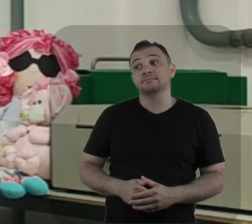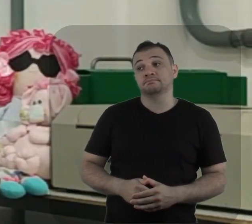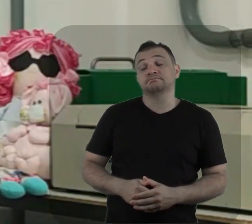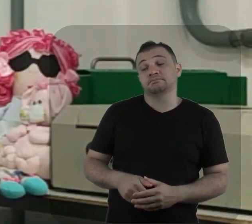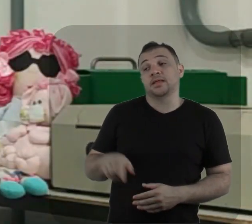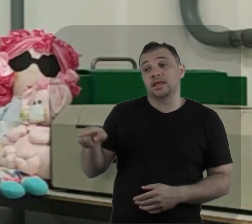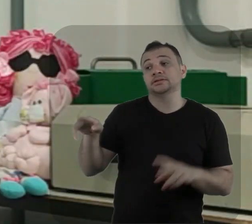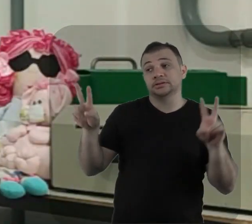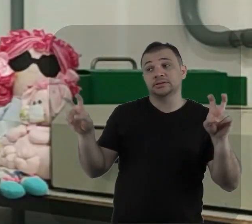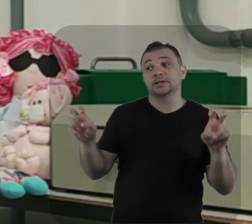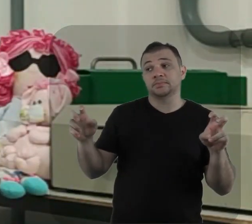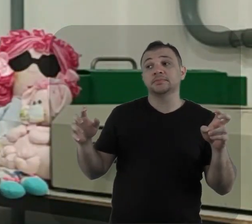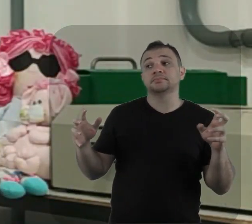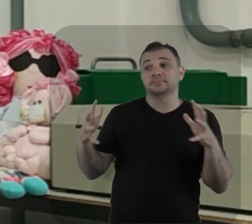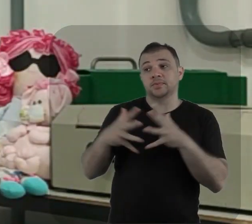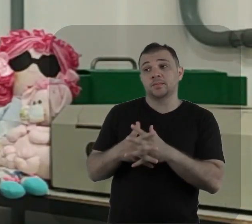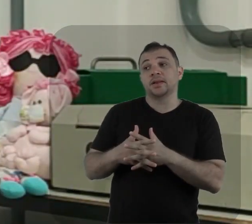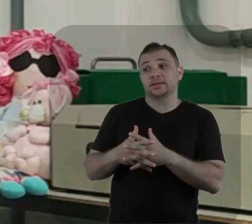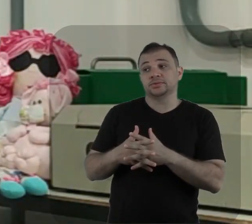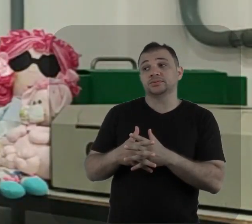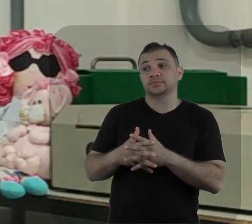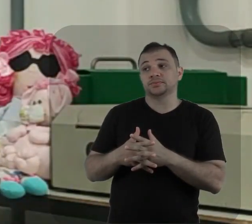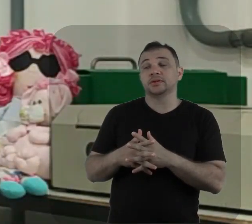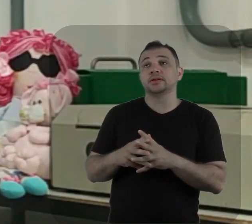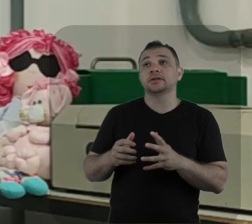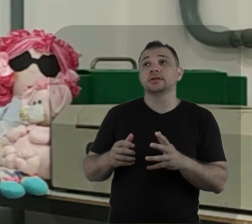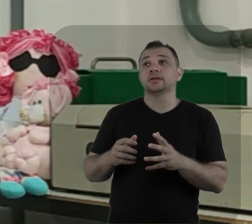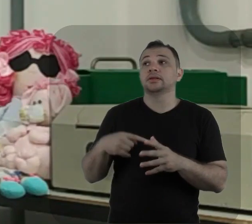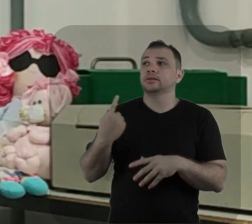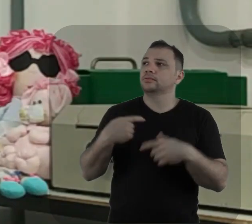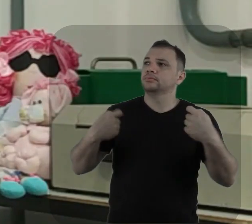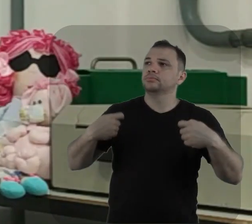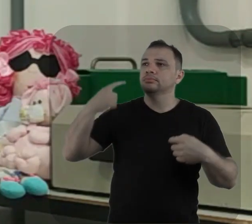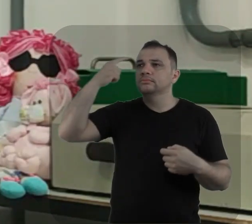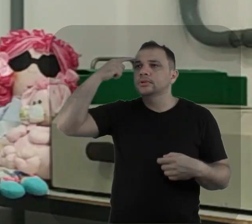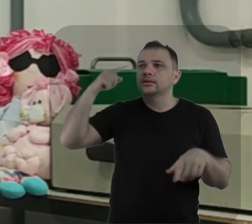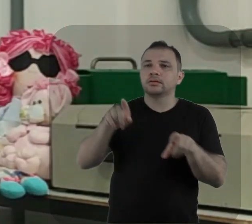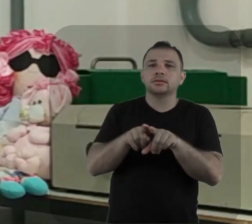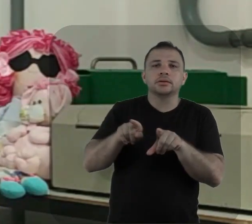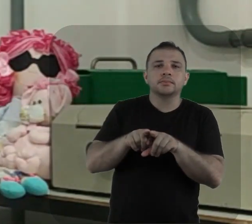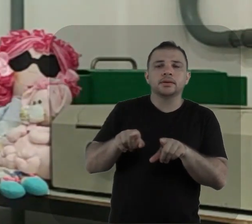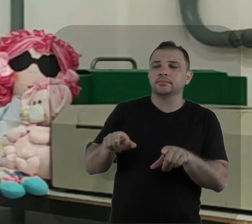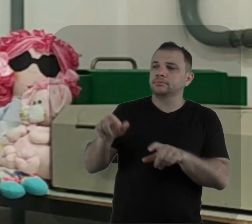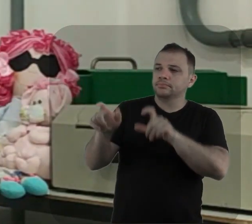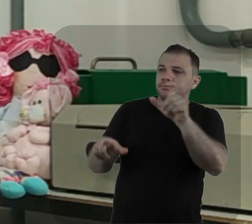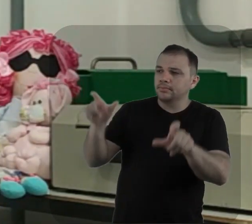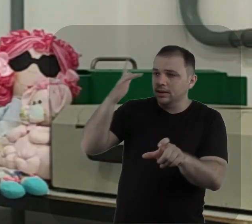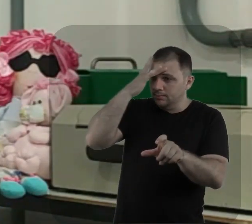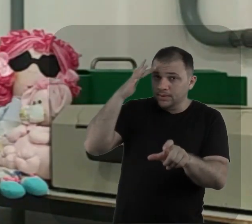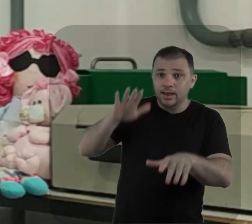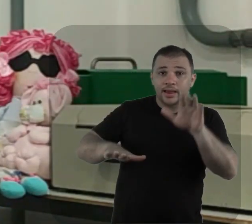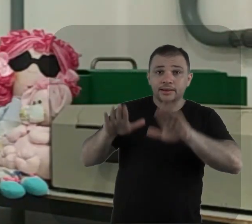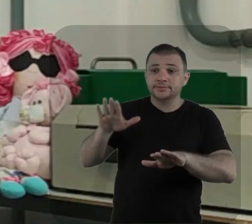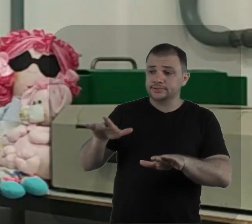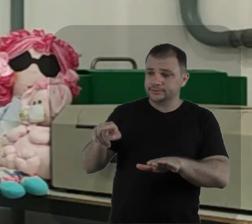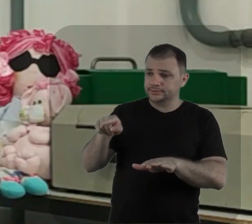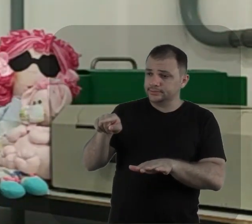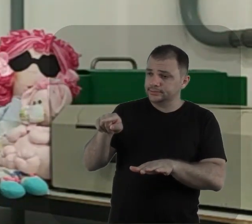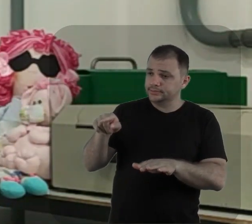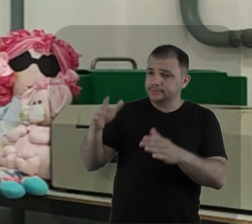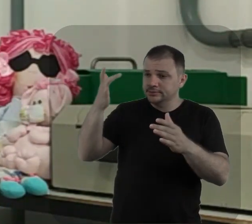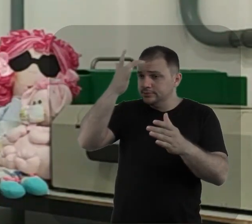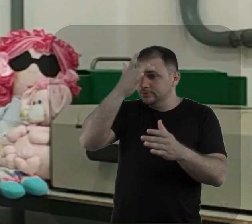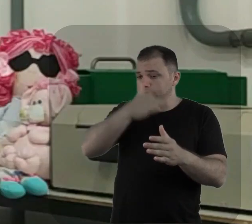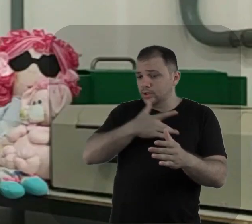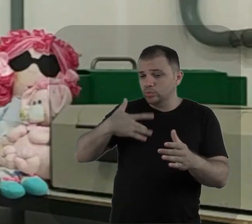complexo e não dá para você pensar em saúde mental se você não pensa que a pessoa vai ter acesso ao básico, né? Como que você vai ter a